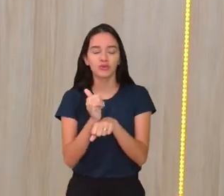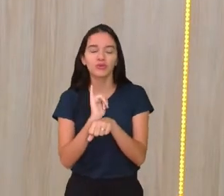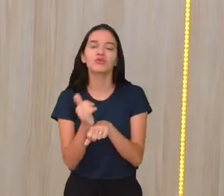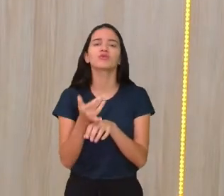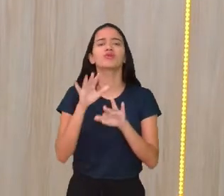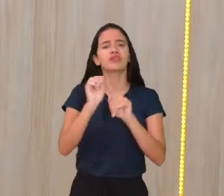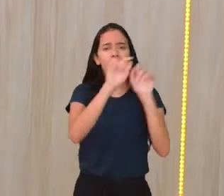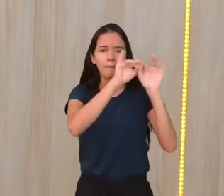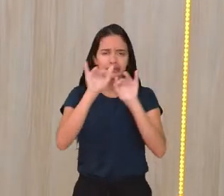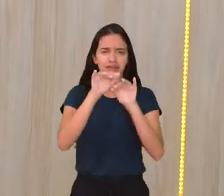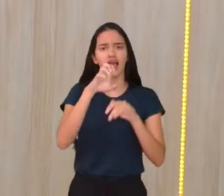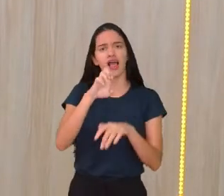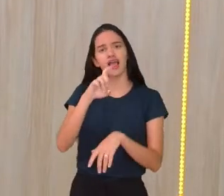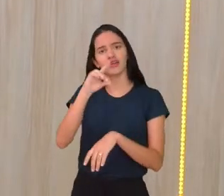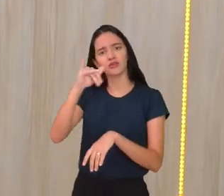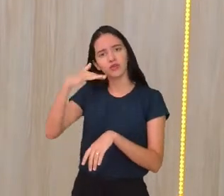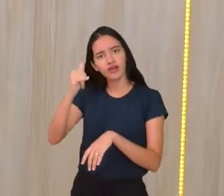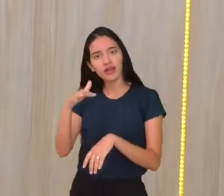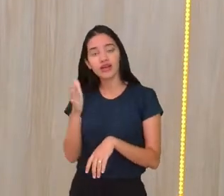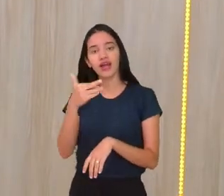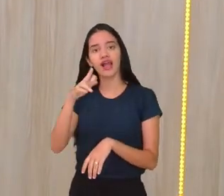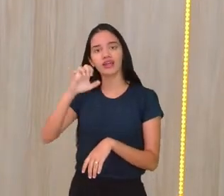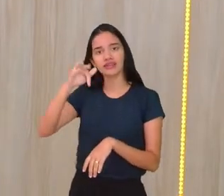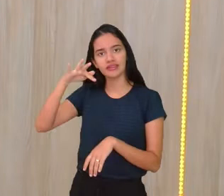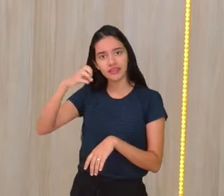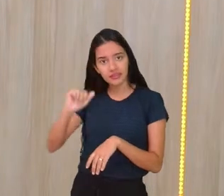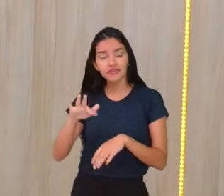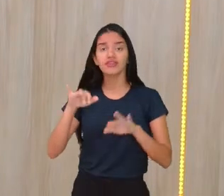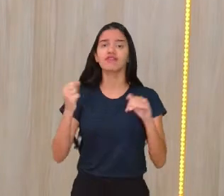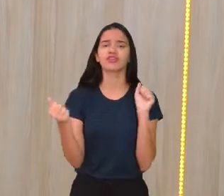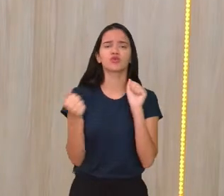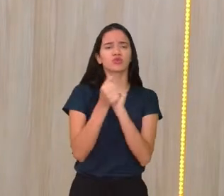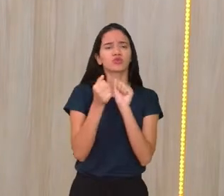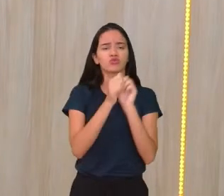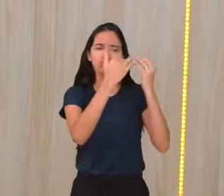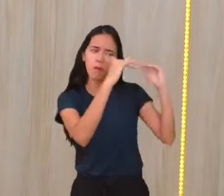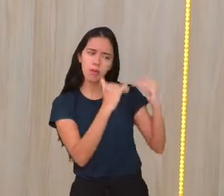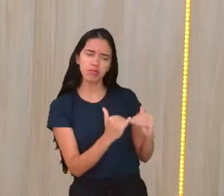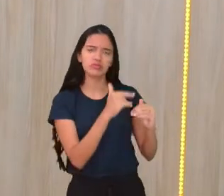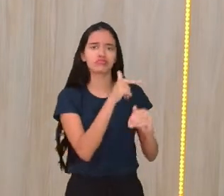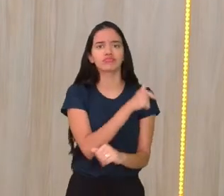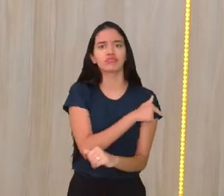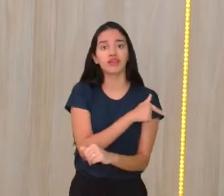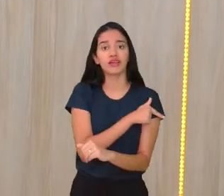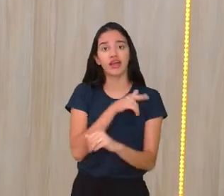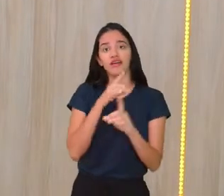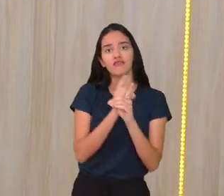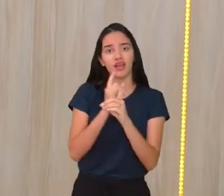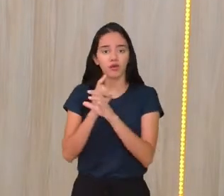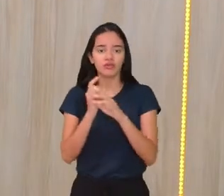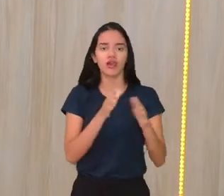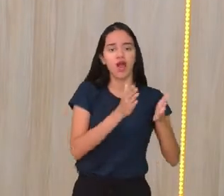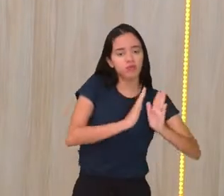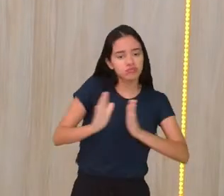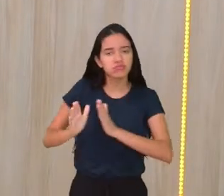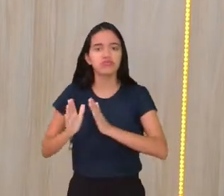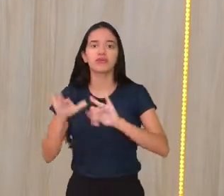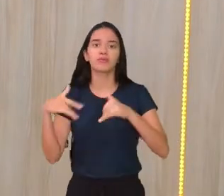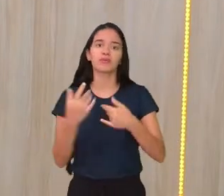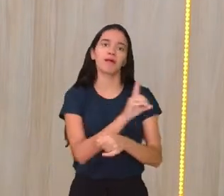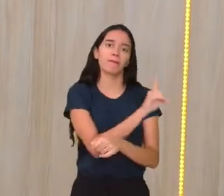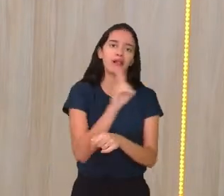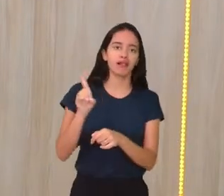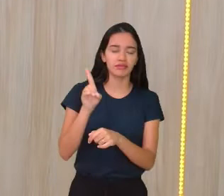Recife tudo junto, se inscreve, vai ter a playlist do sétimo ano. Aí você vai encontrar as aulas separadas lá pelas